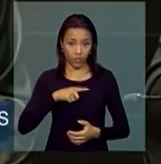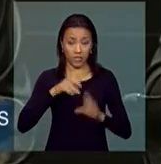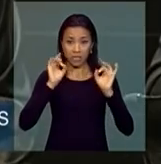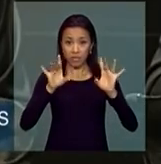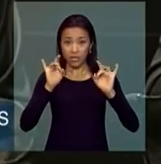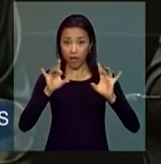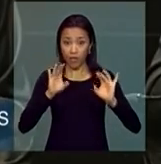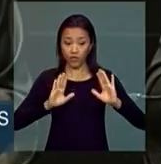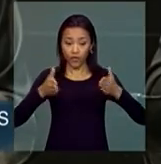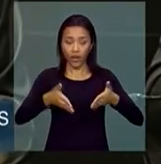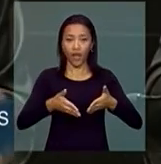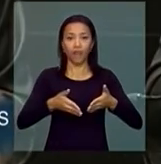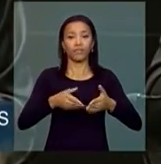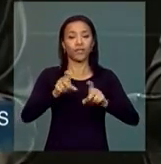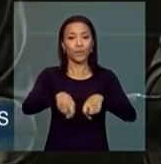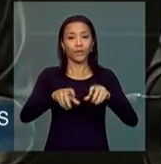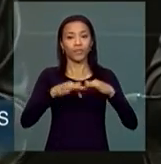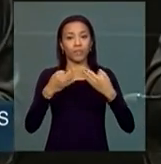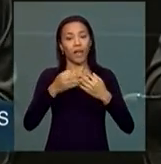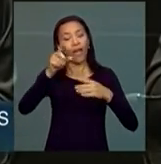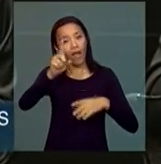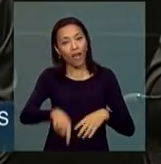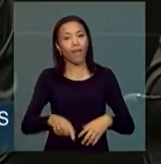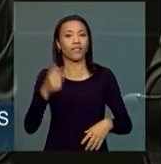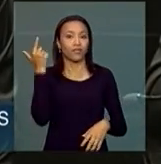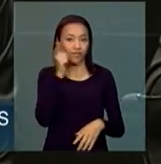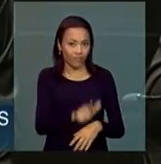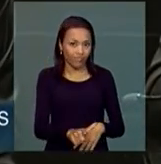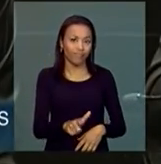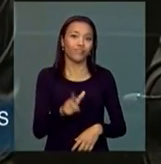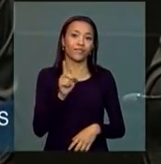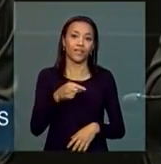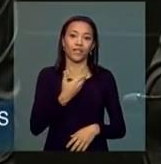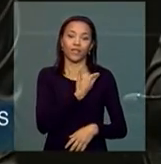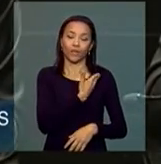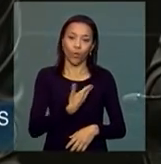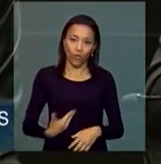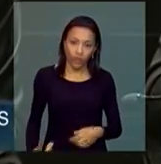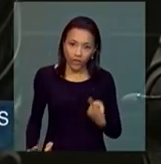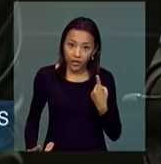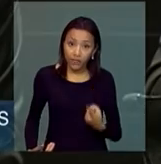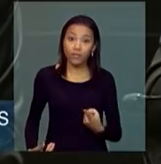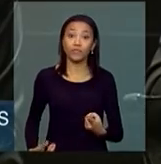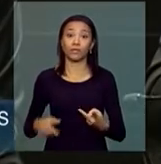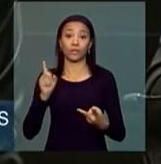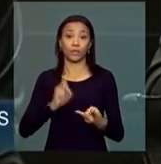especialmente para a agricultura familiar, é também fruto de uma formulação do governo,